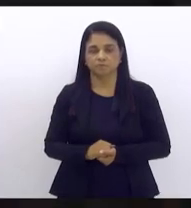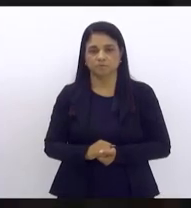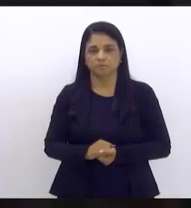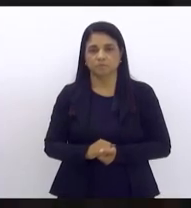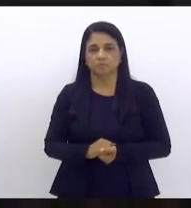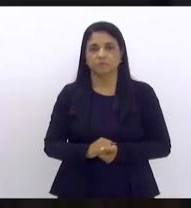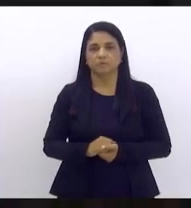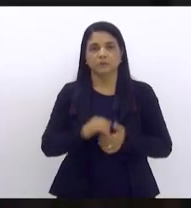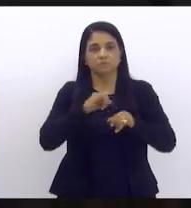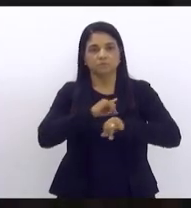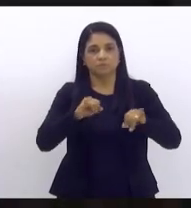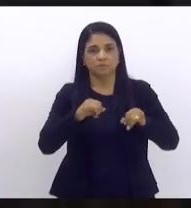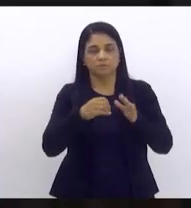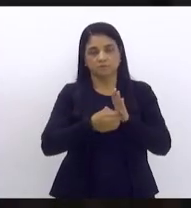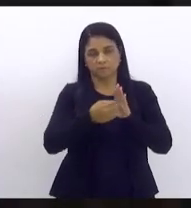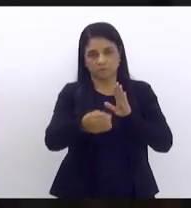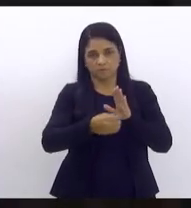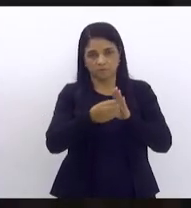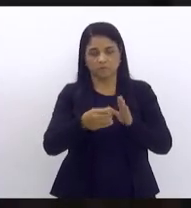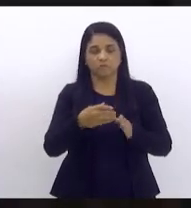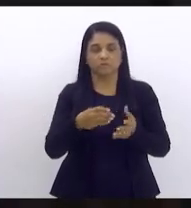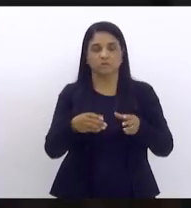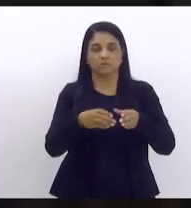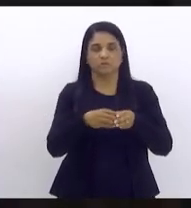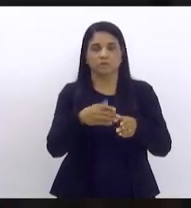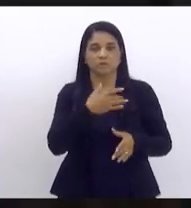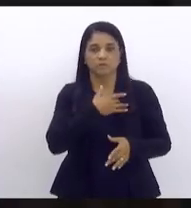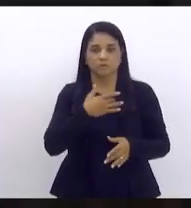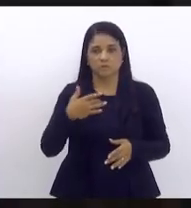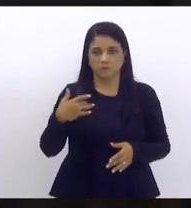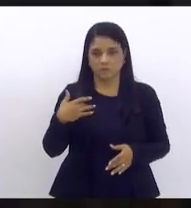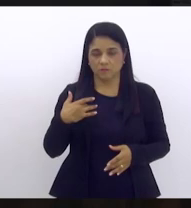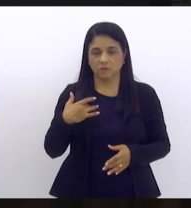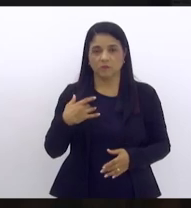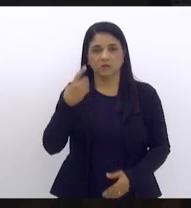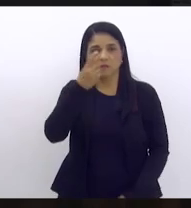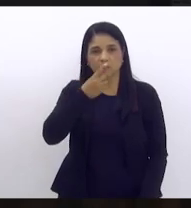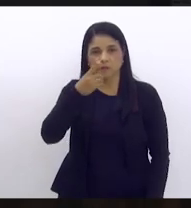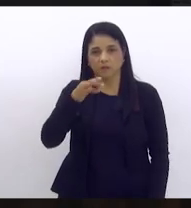Para emitir parecer pela Comissão de Saúde, deputado Tande Vieira.